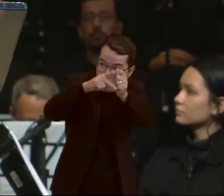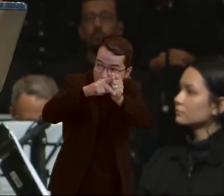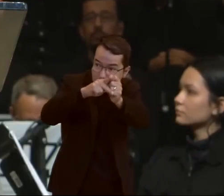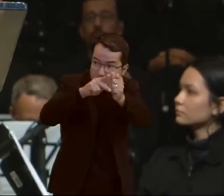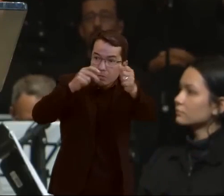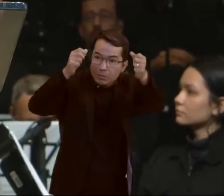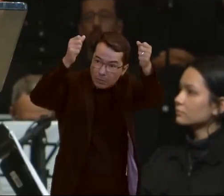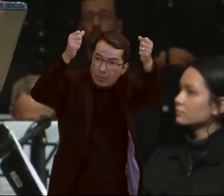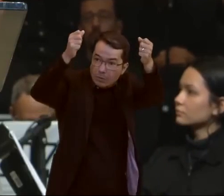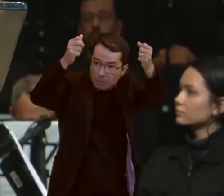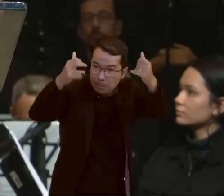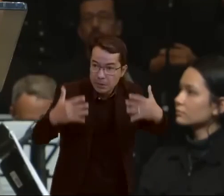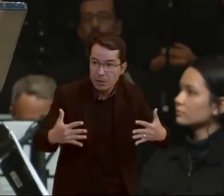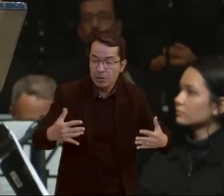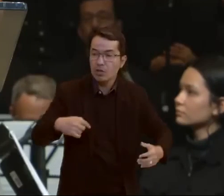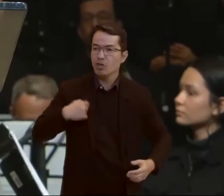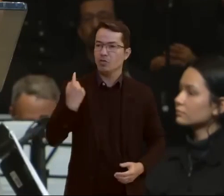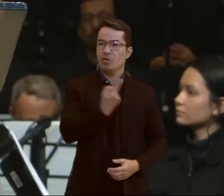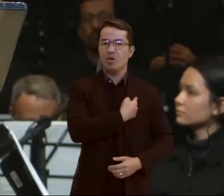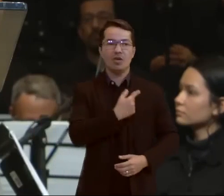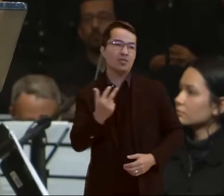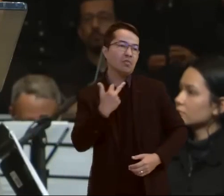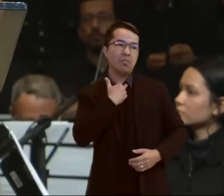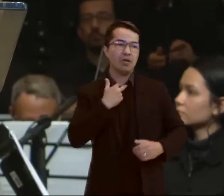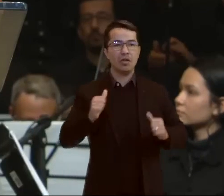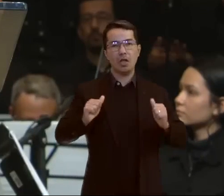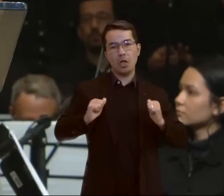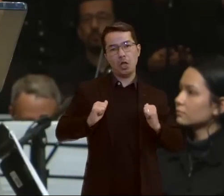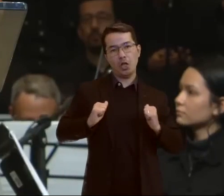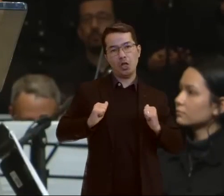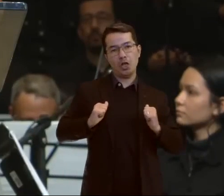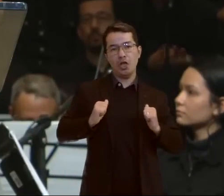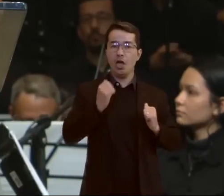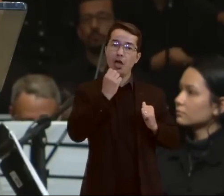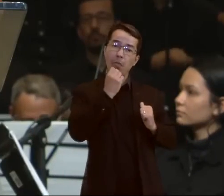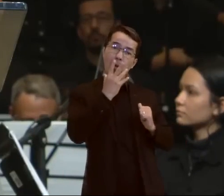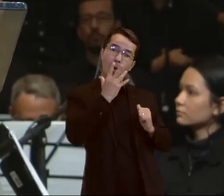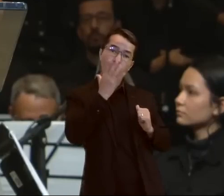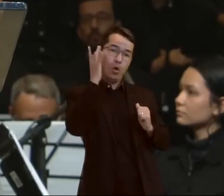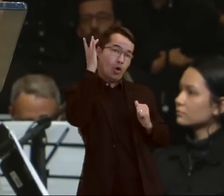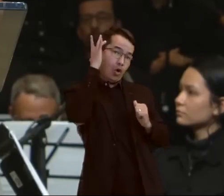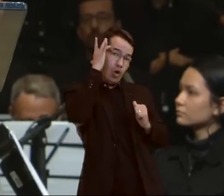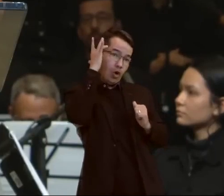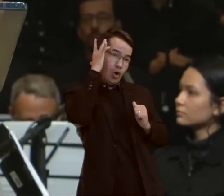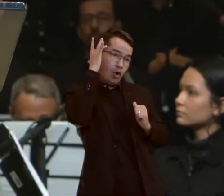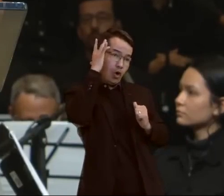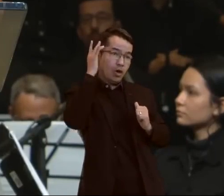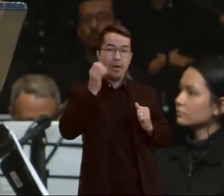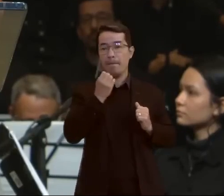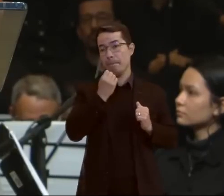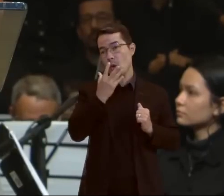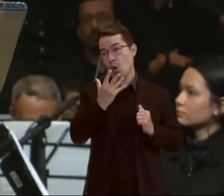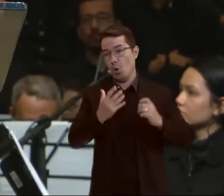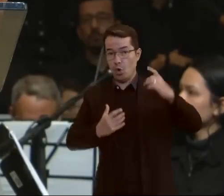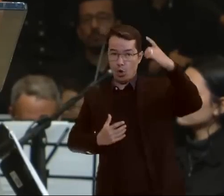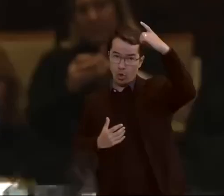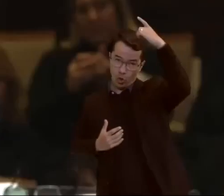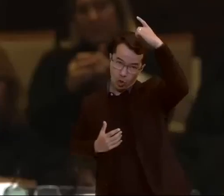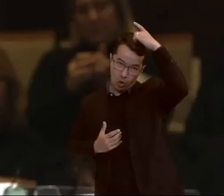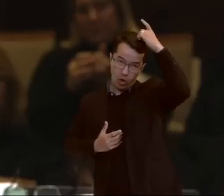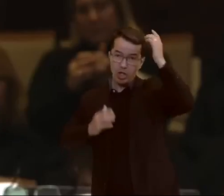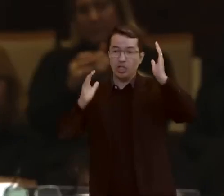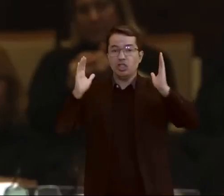do fato que nós não podemos nos conformar com a maturidade que nós já